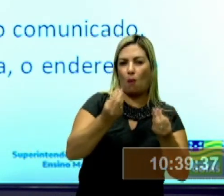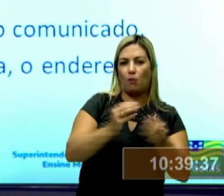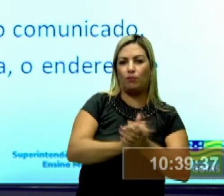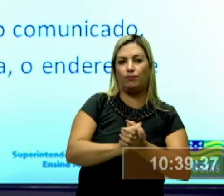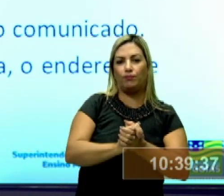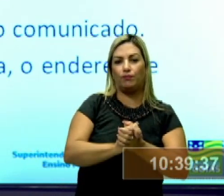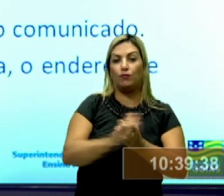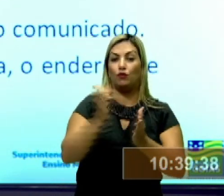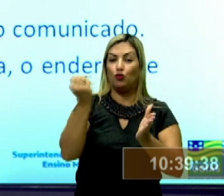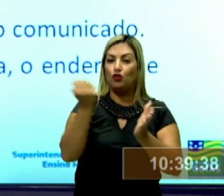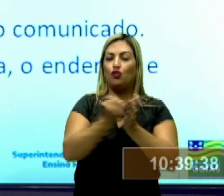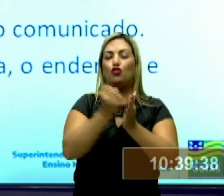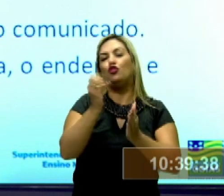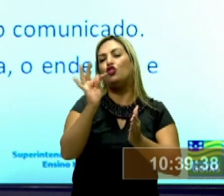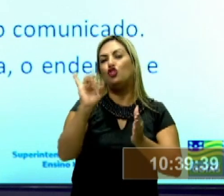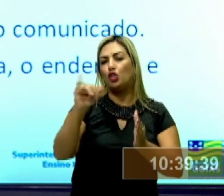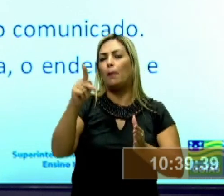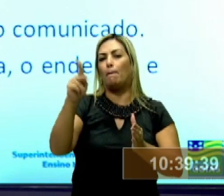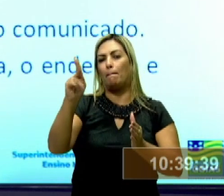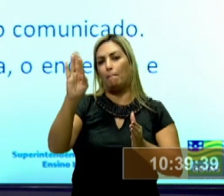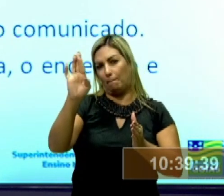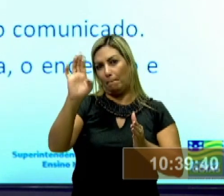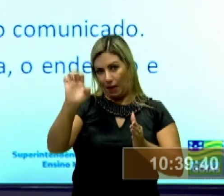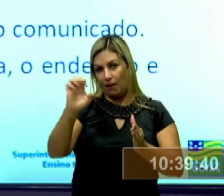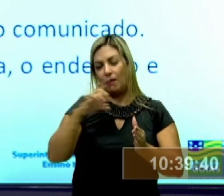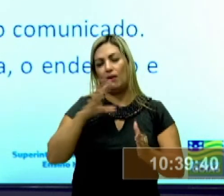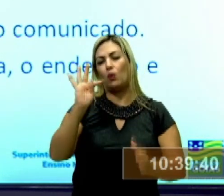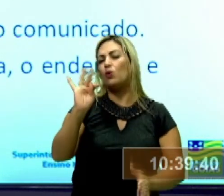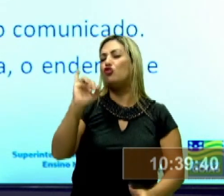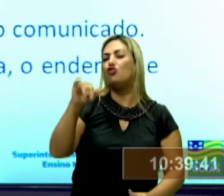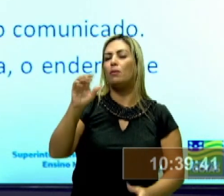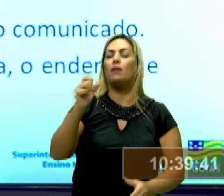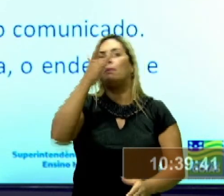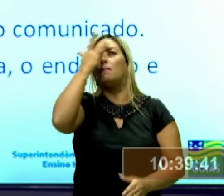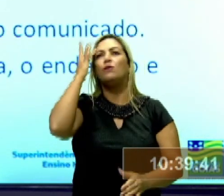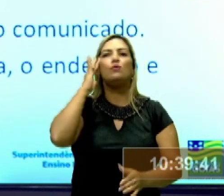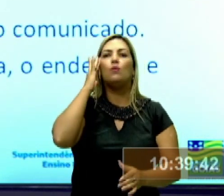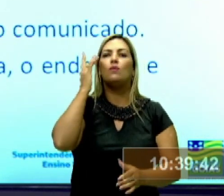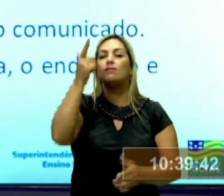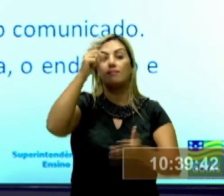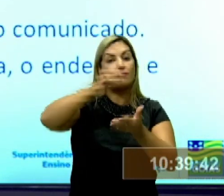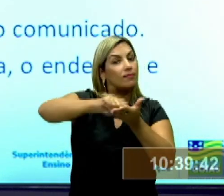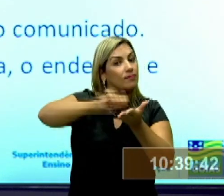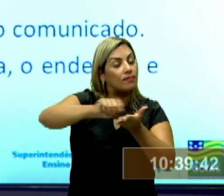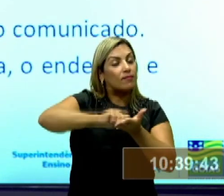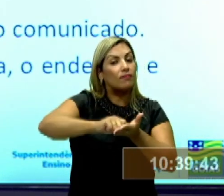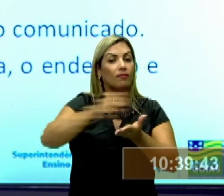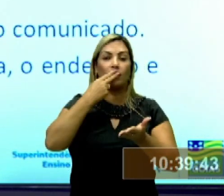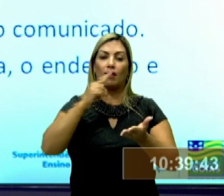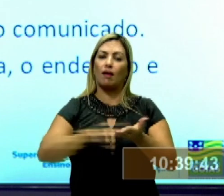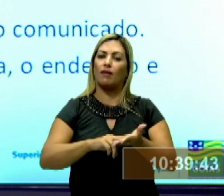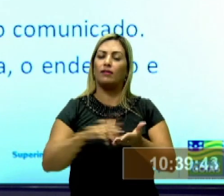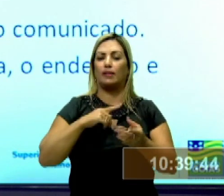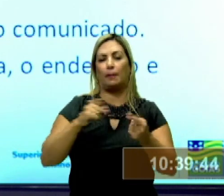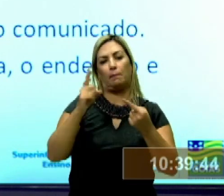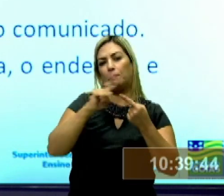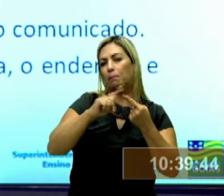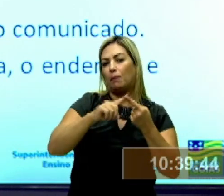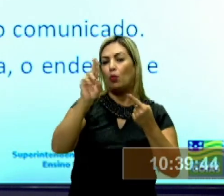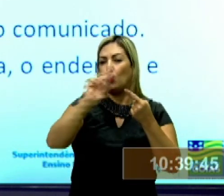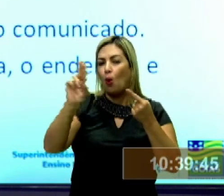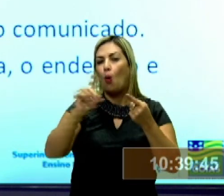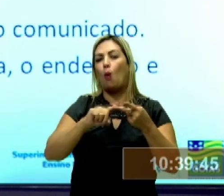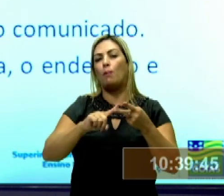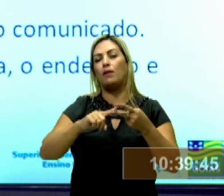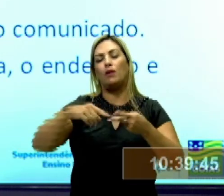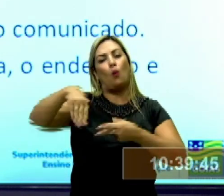O timbre, que são os dados de identificação da pessoa que escreve a carta. Geralmente vem o quê? Vem o nome, o sobrenome,